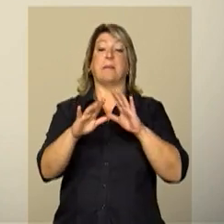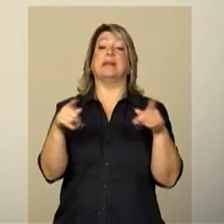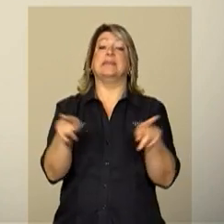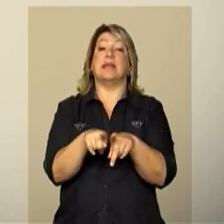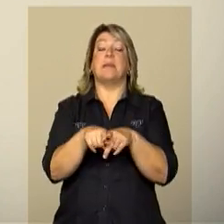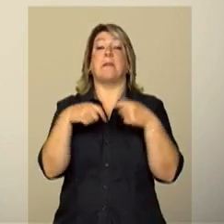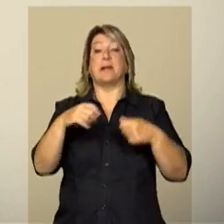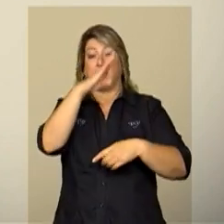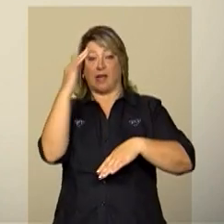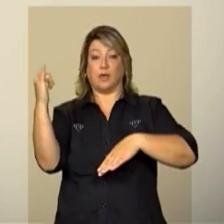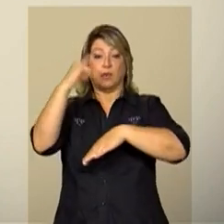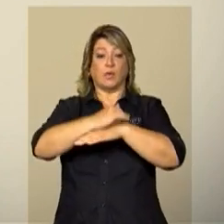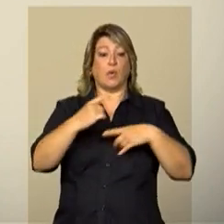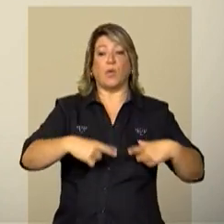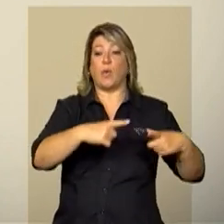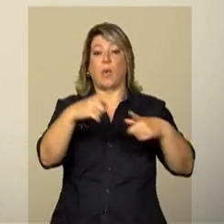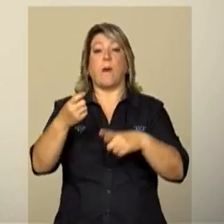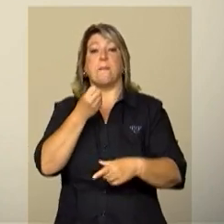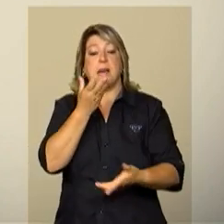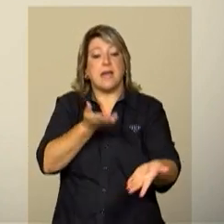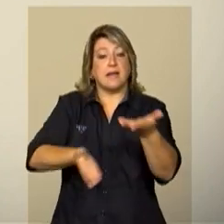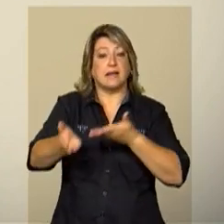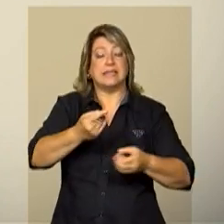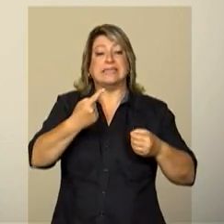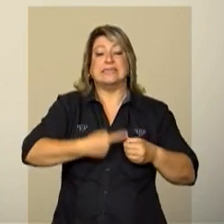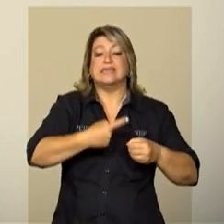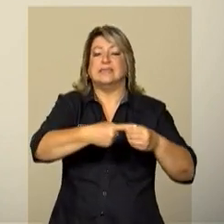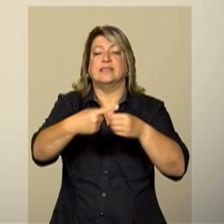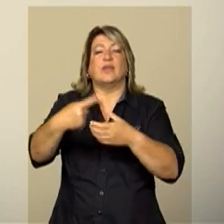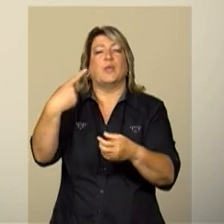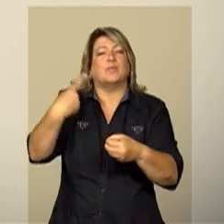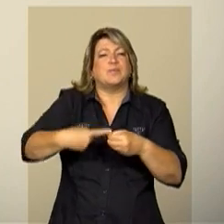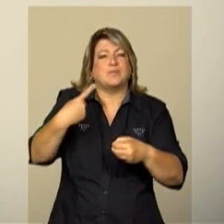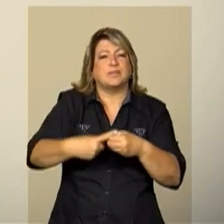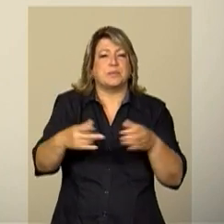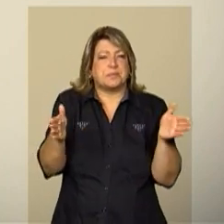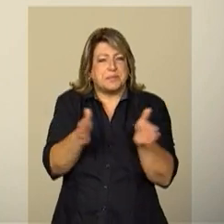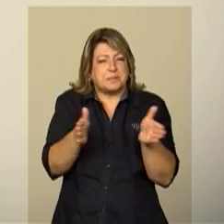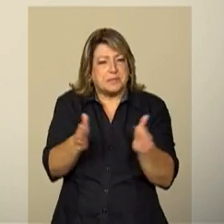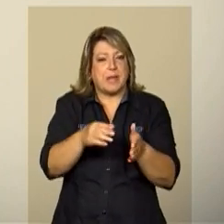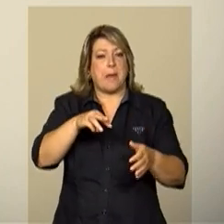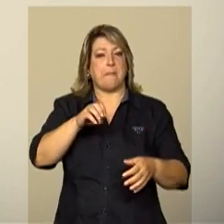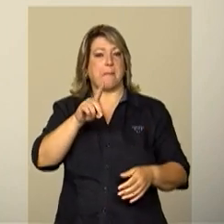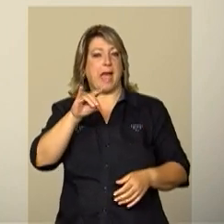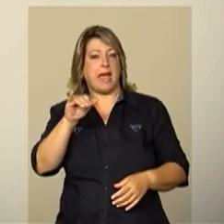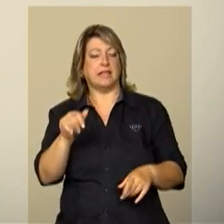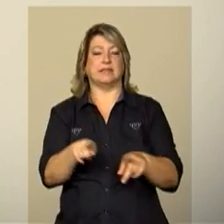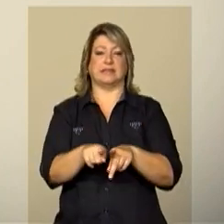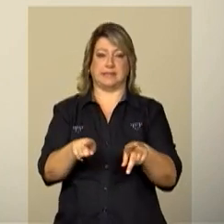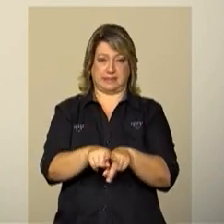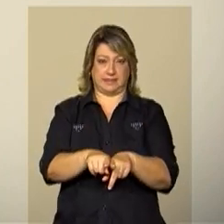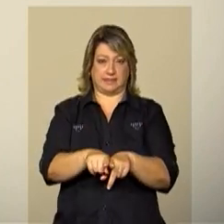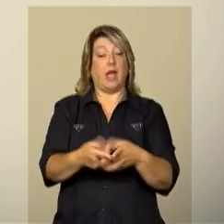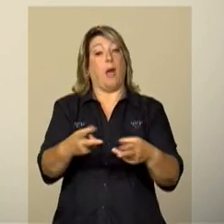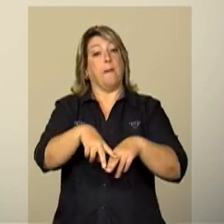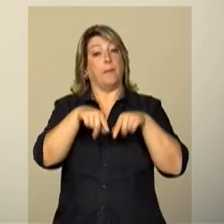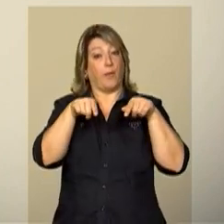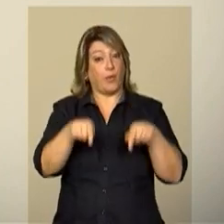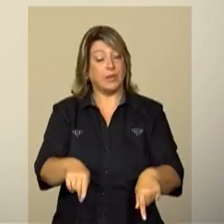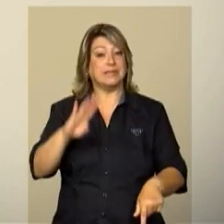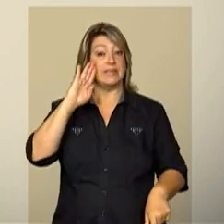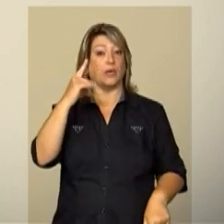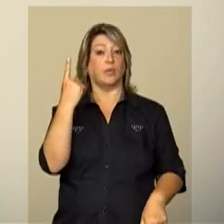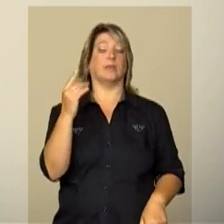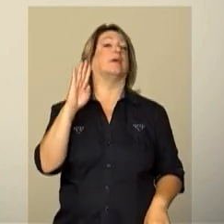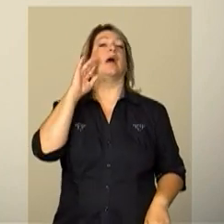aeroportos que atendam bem à cidades do interior as pequenas e as médias por isso uma das principais